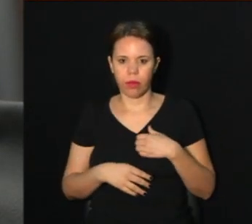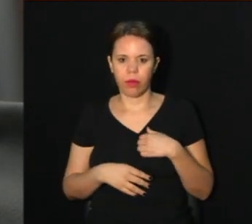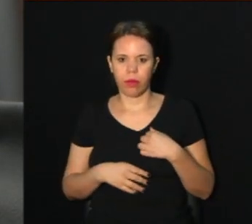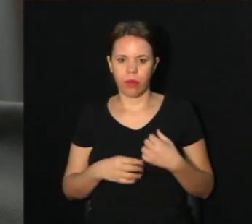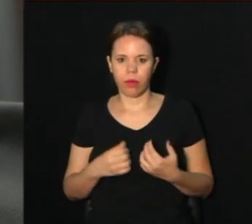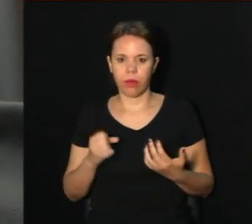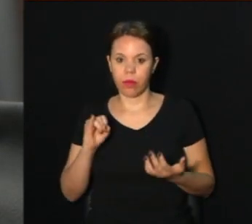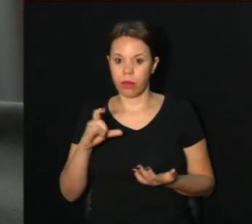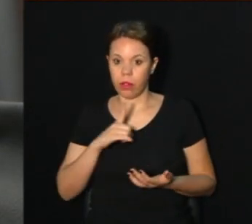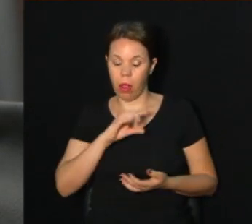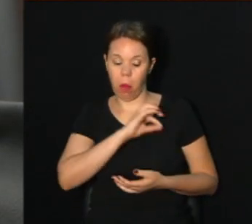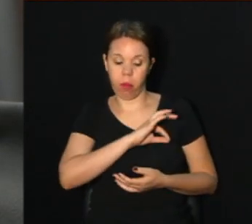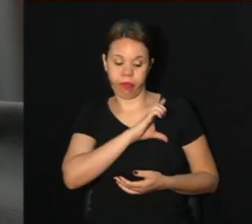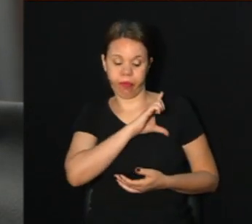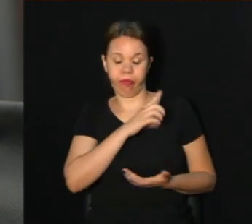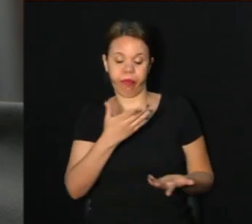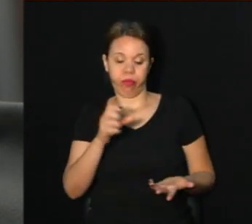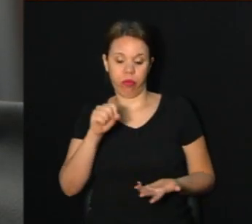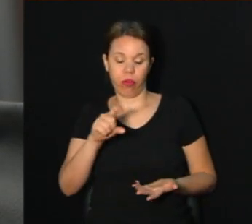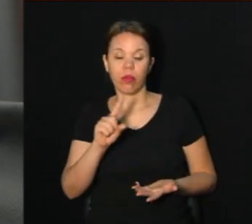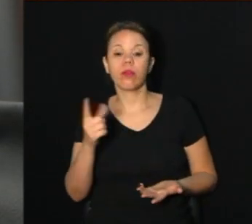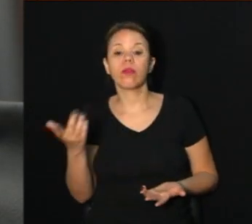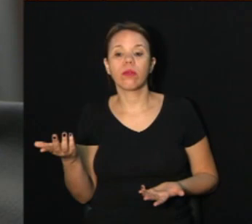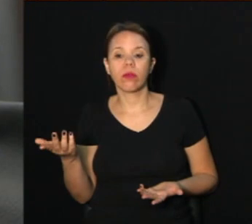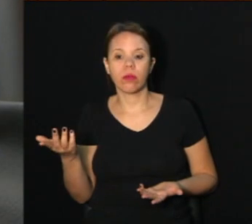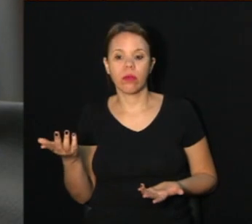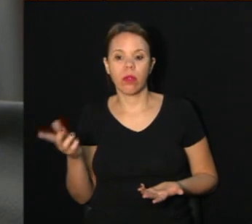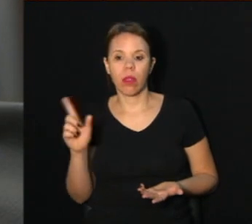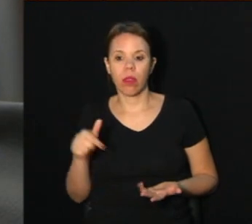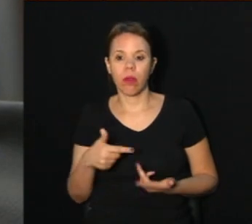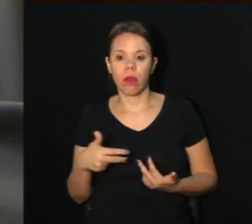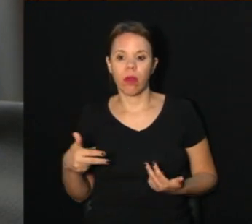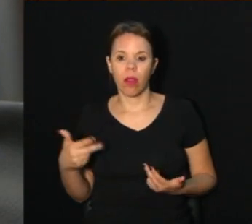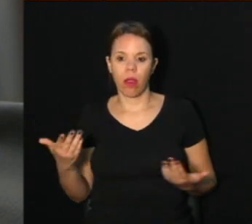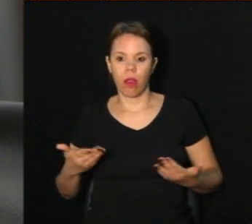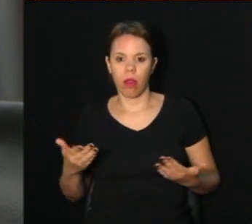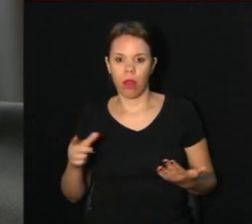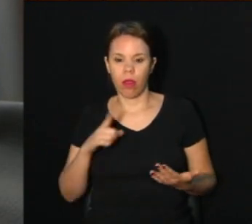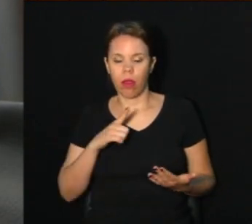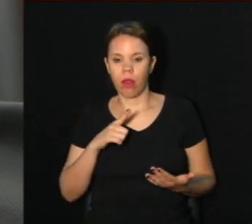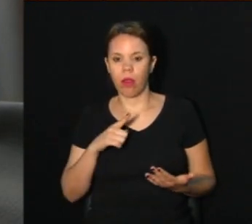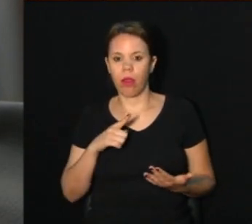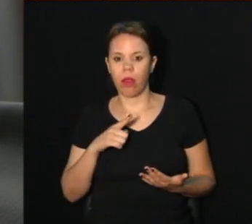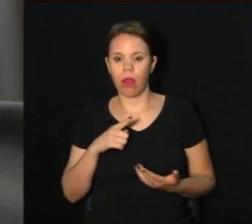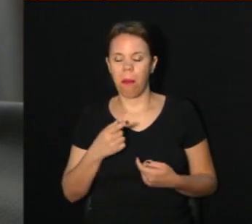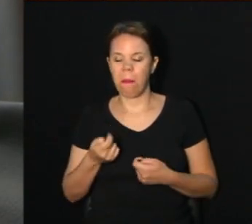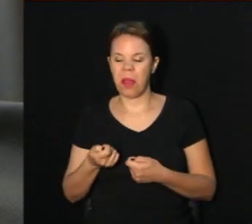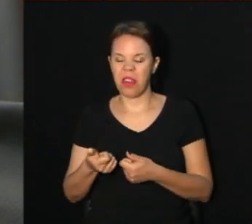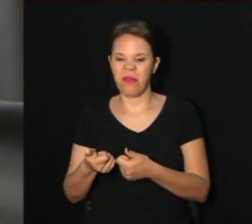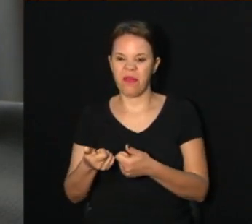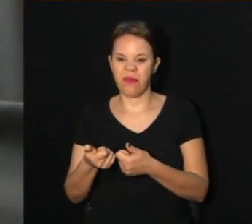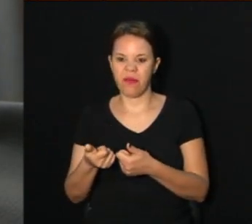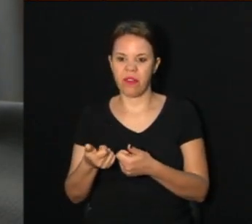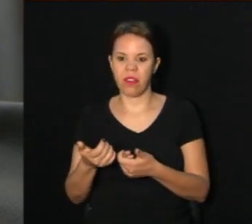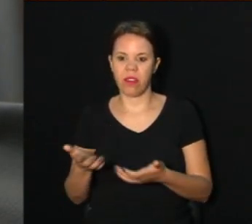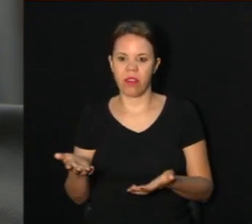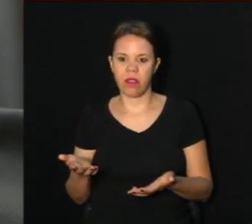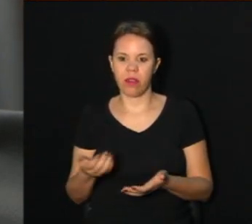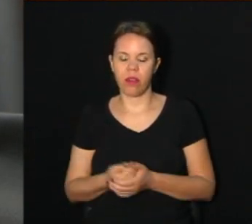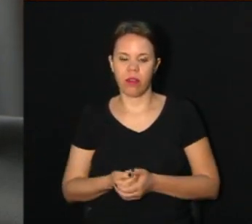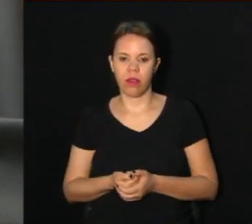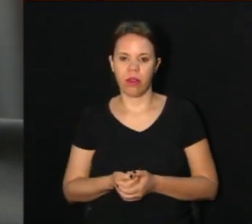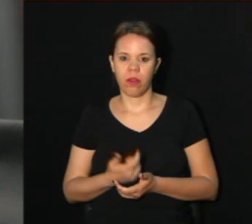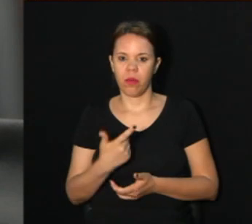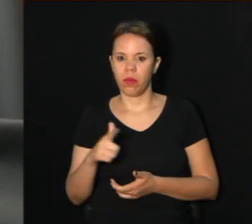Então, se há salário alto ou não, é uma coisa. Agora, aqueles grandes benefícios que